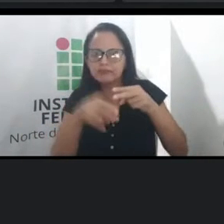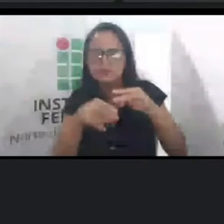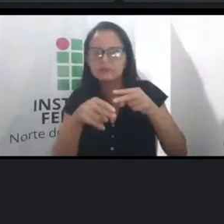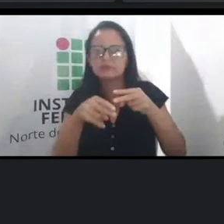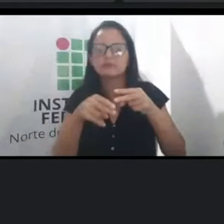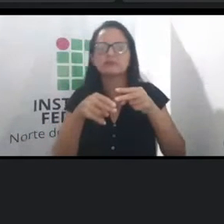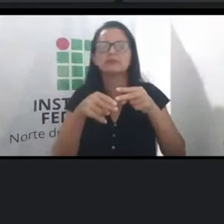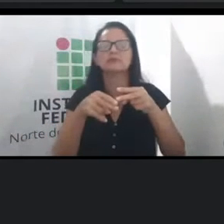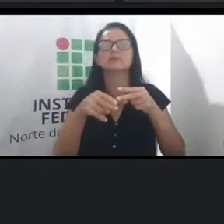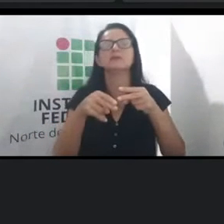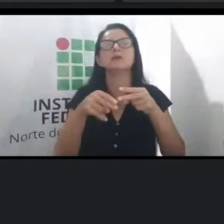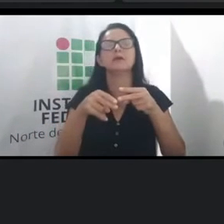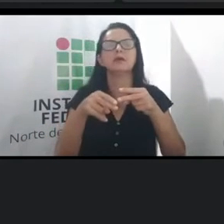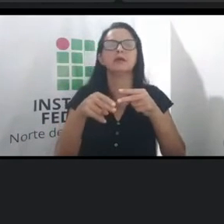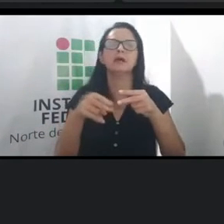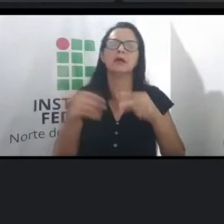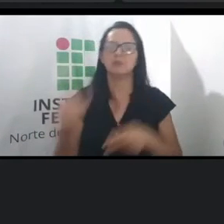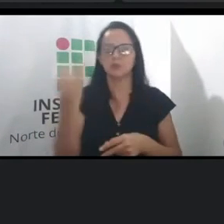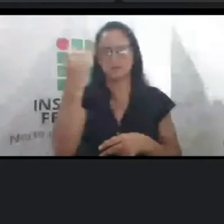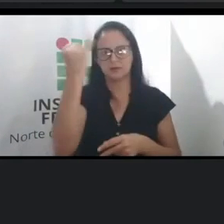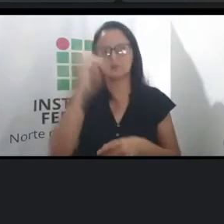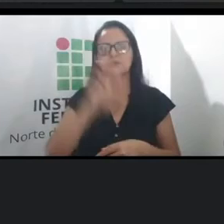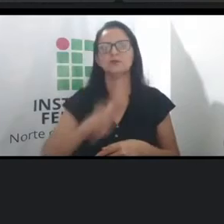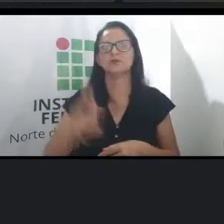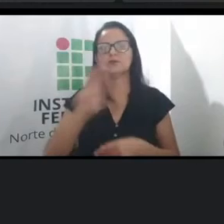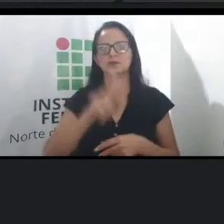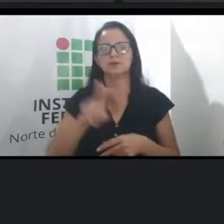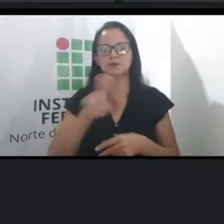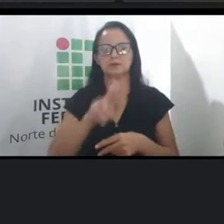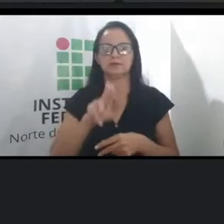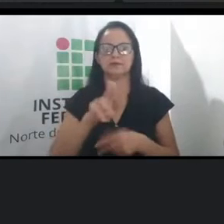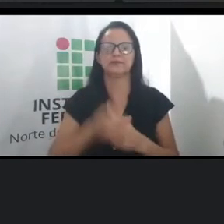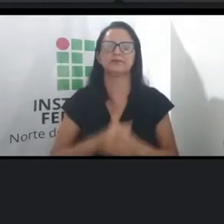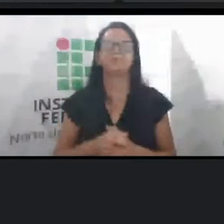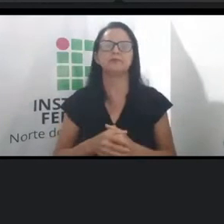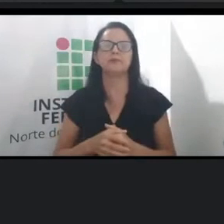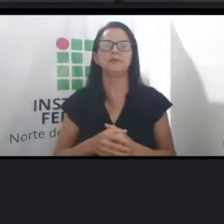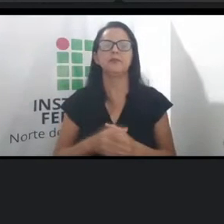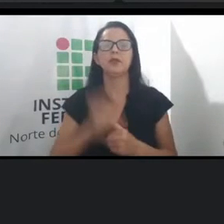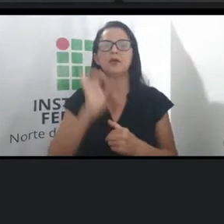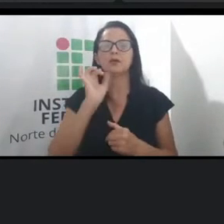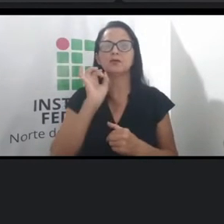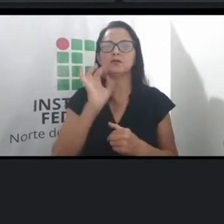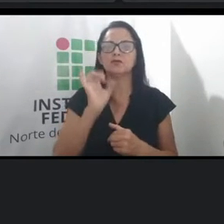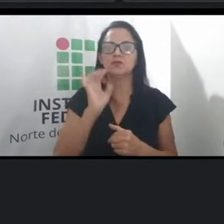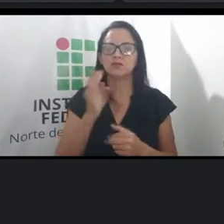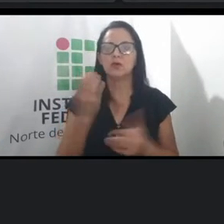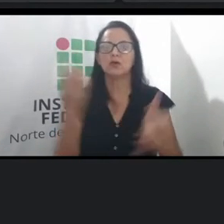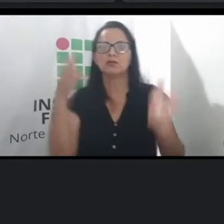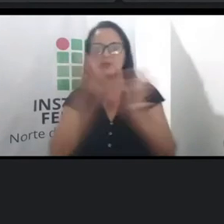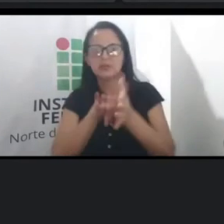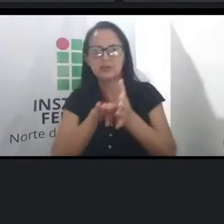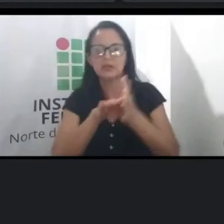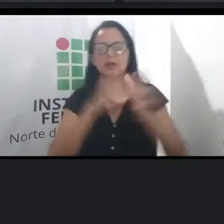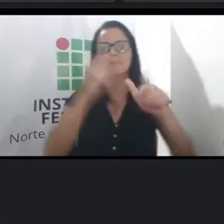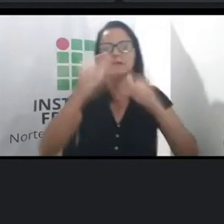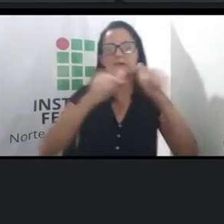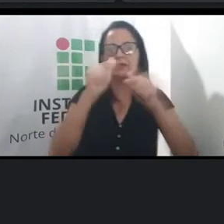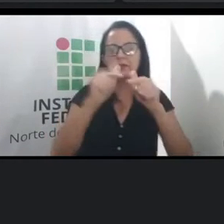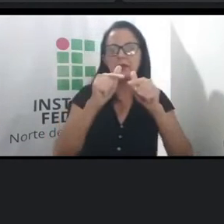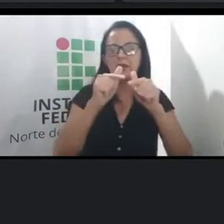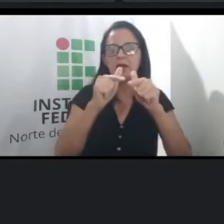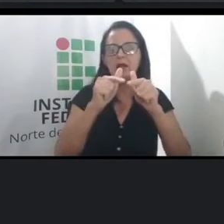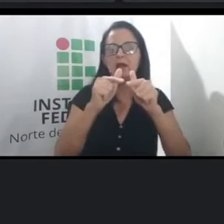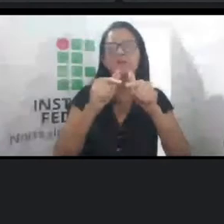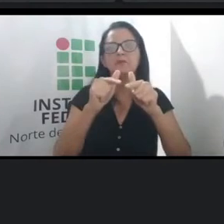importantíssimo utilizar. E não apenas chegar para fazer o serviço sem a conferência desses